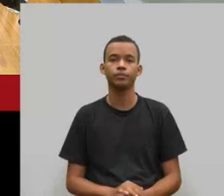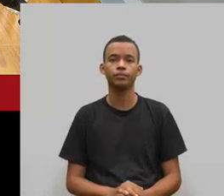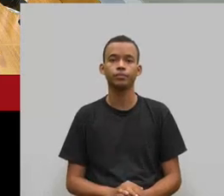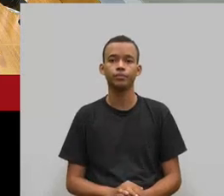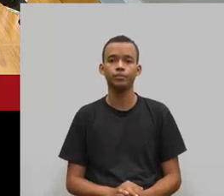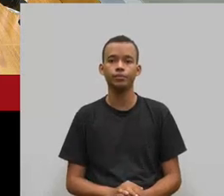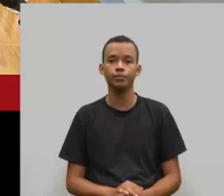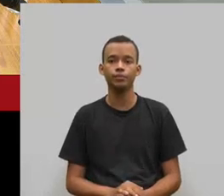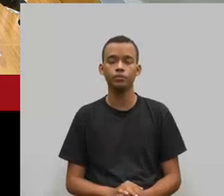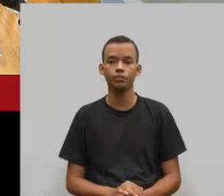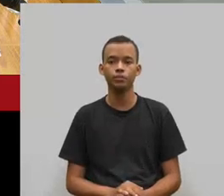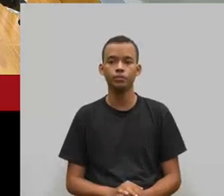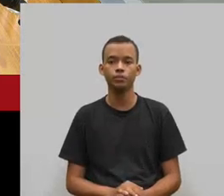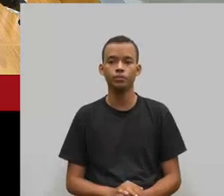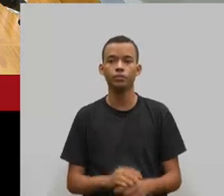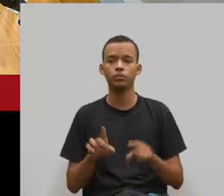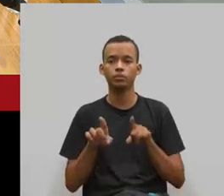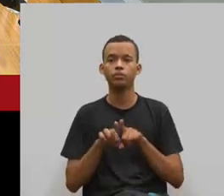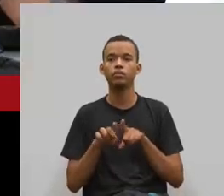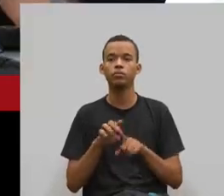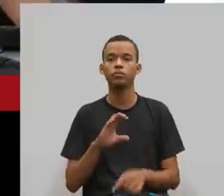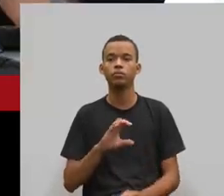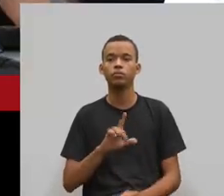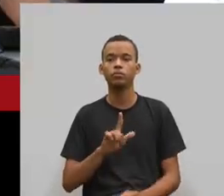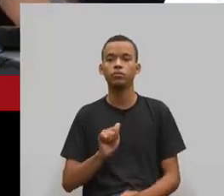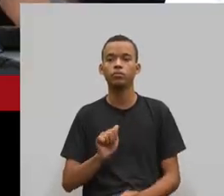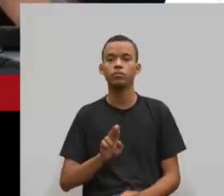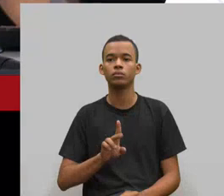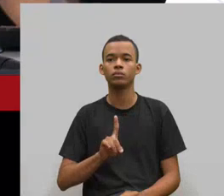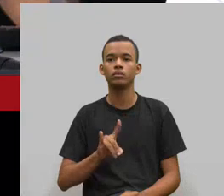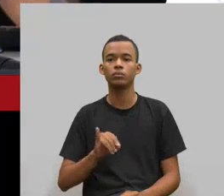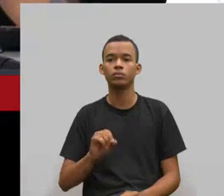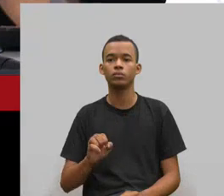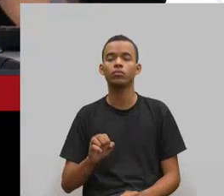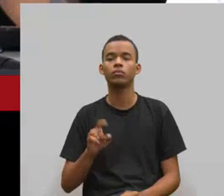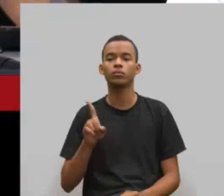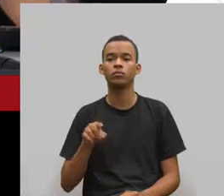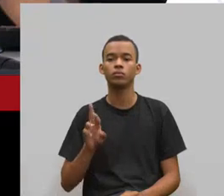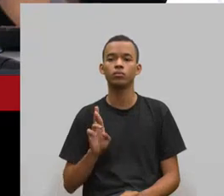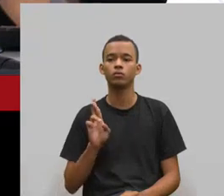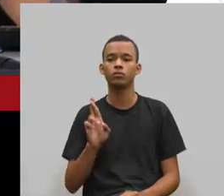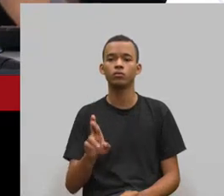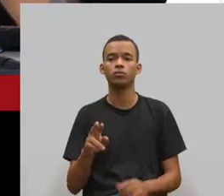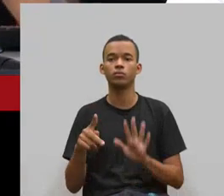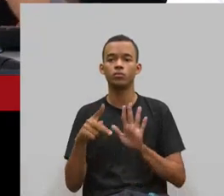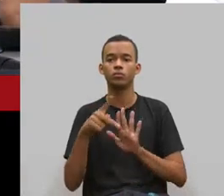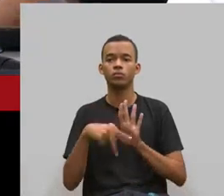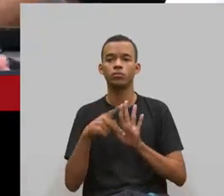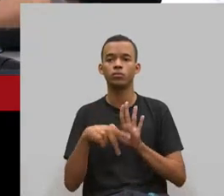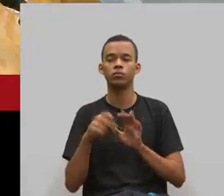Vespasiano Cláudio Silva representante projeto social